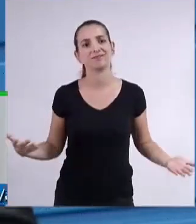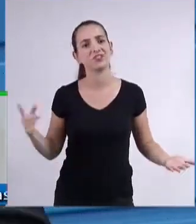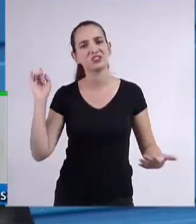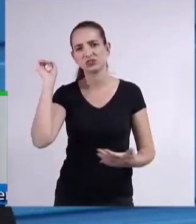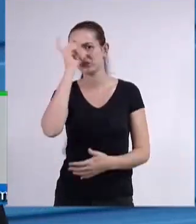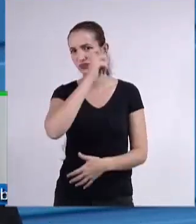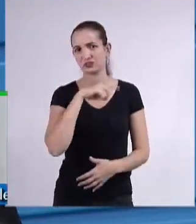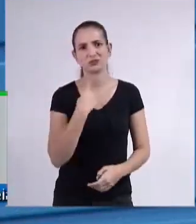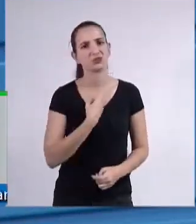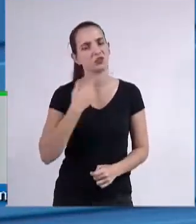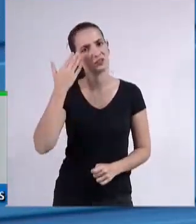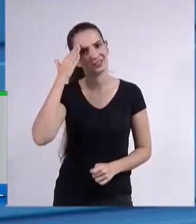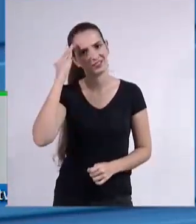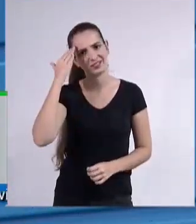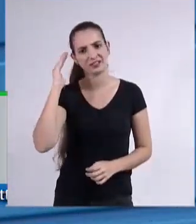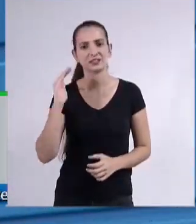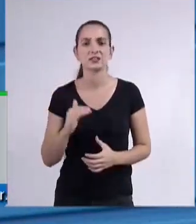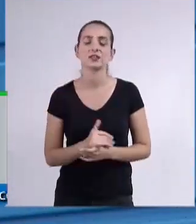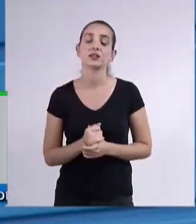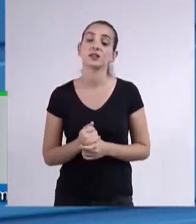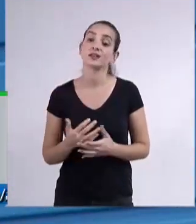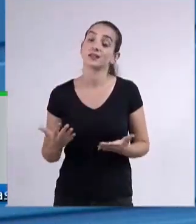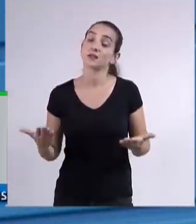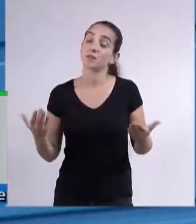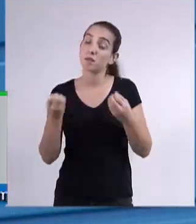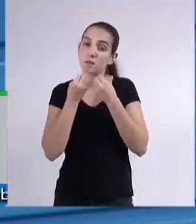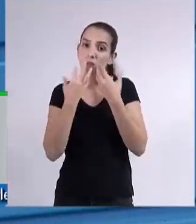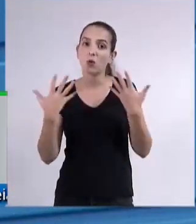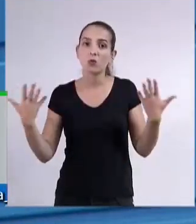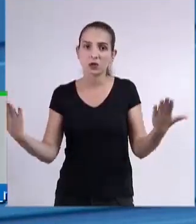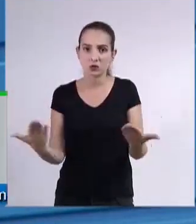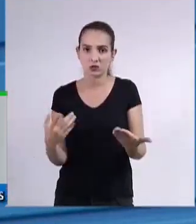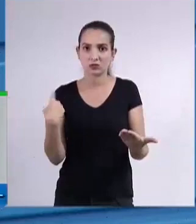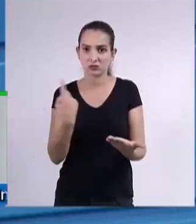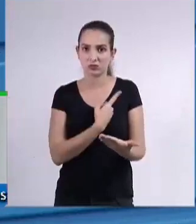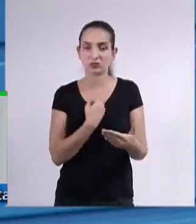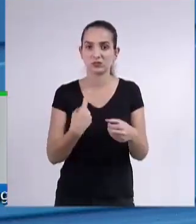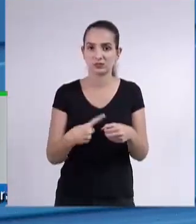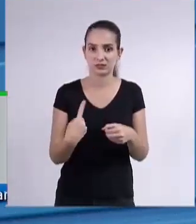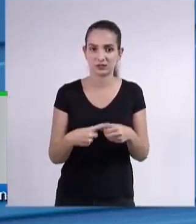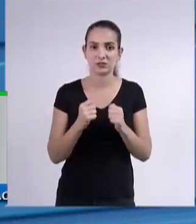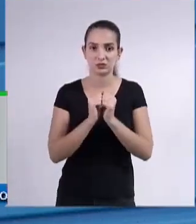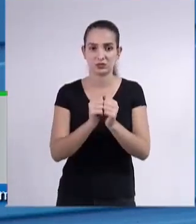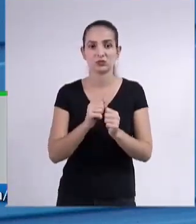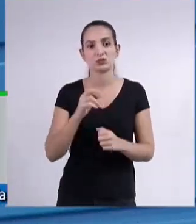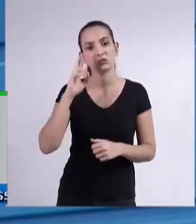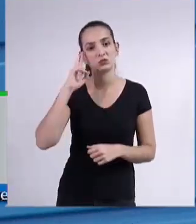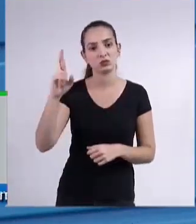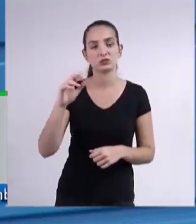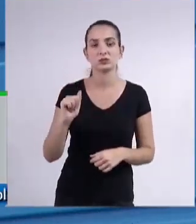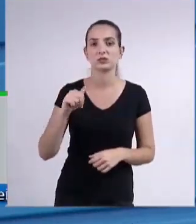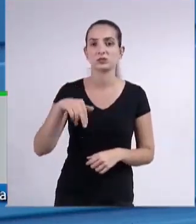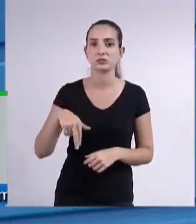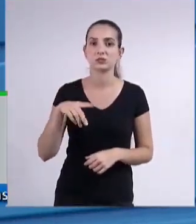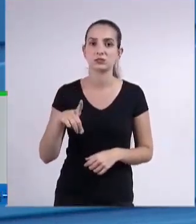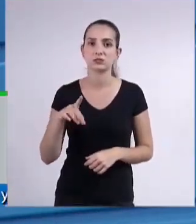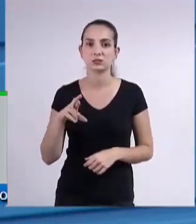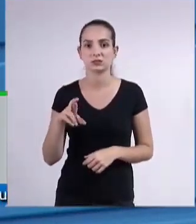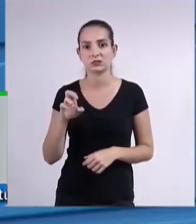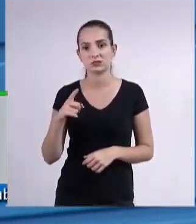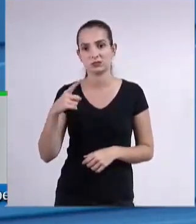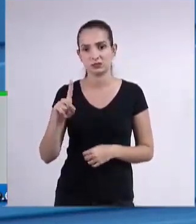gente entender. Que bom que nós estamos aqui na nossa cidade com o doutor André, que é o presidente da ANEEL, que